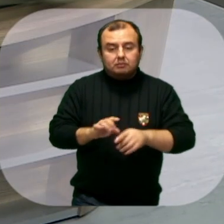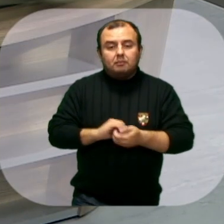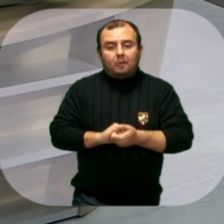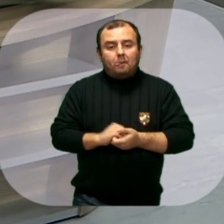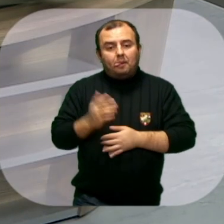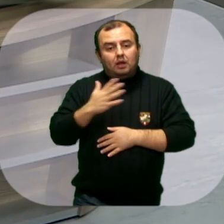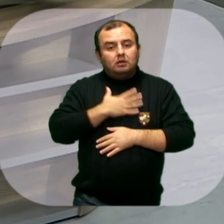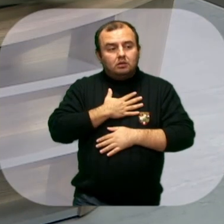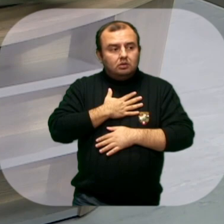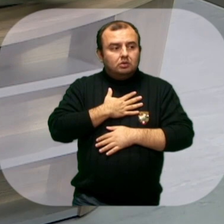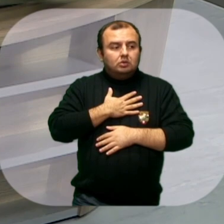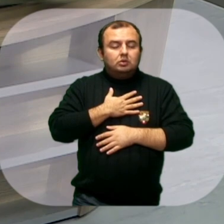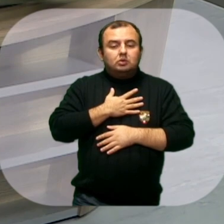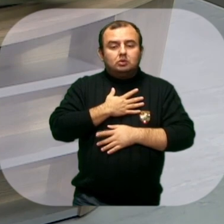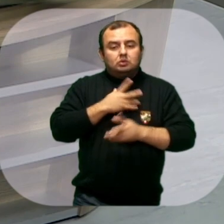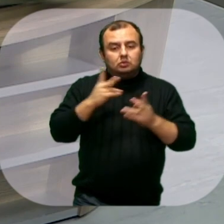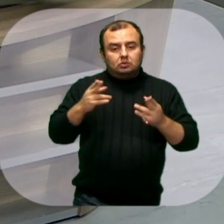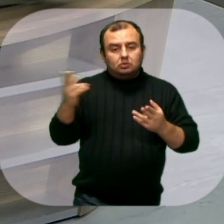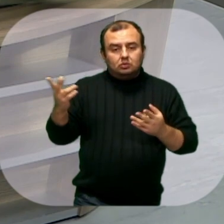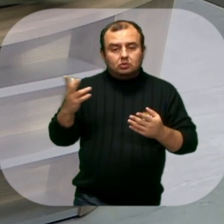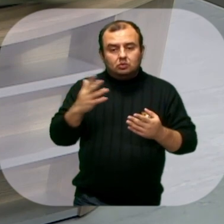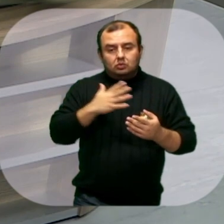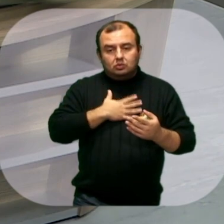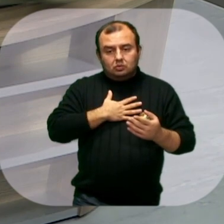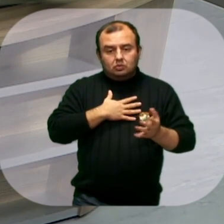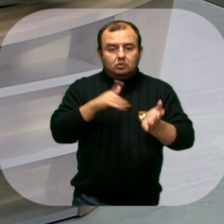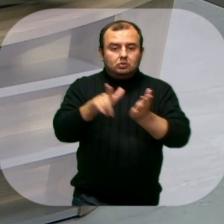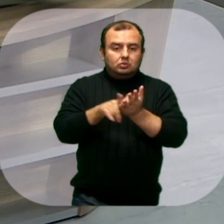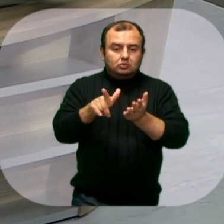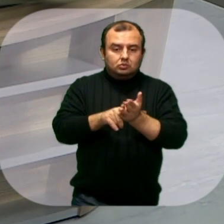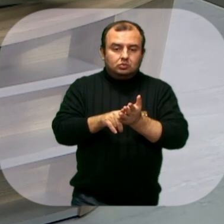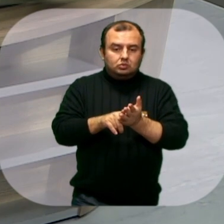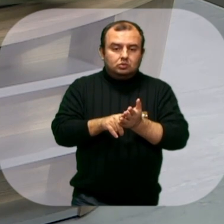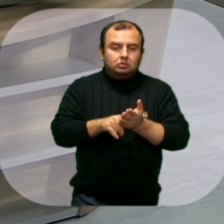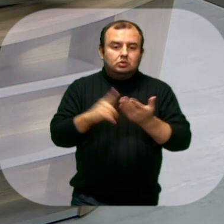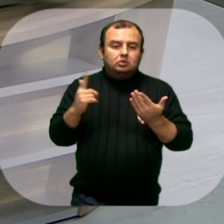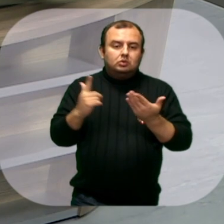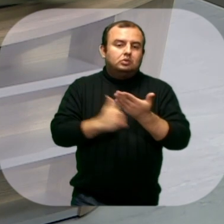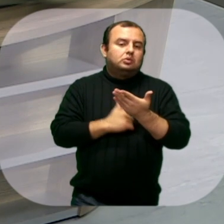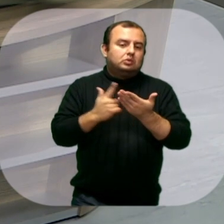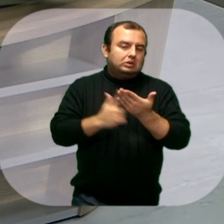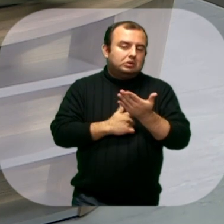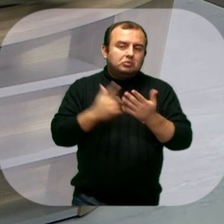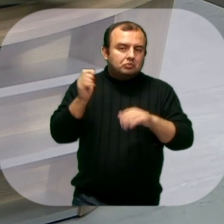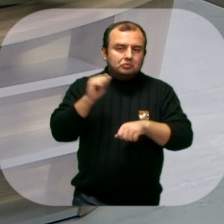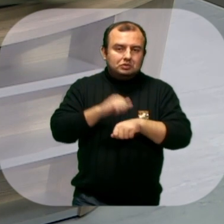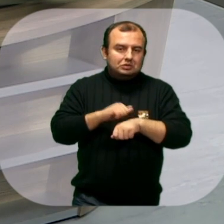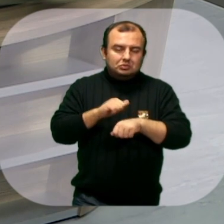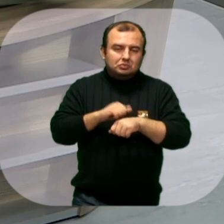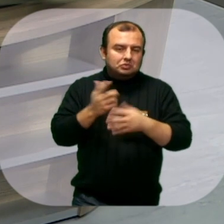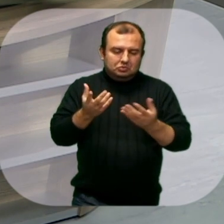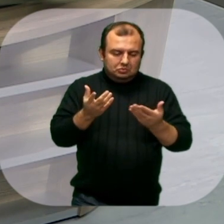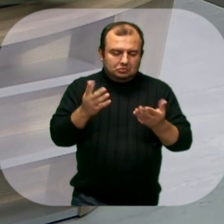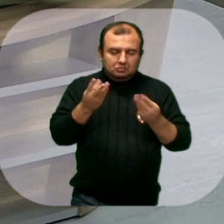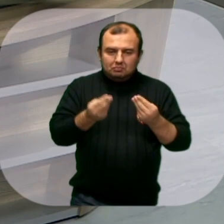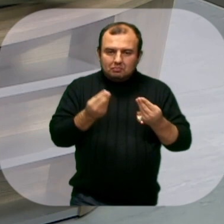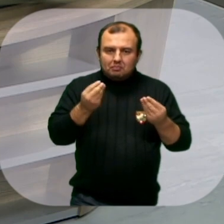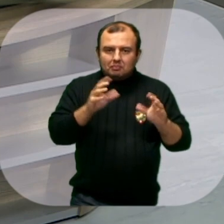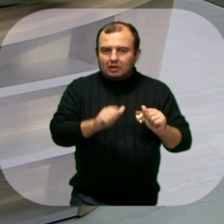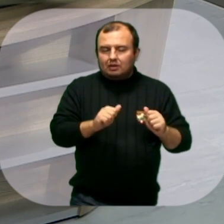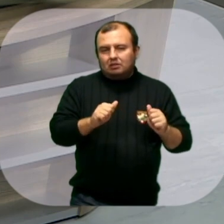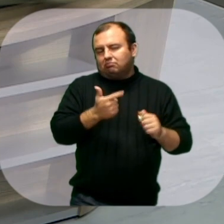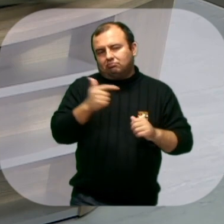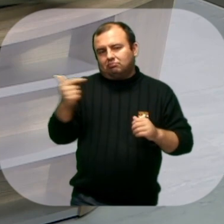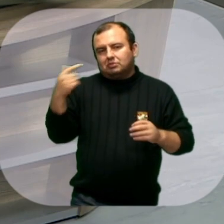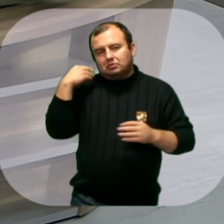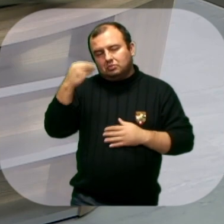Embora eu sou como você, eu gosto do papel, igual do o cheiro do livro. Igual o livro físico não tem,